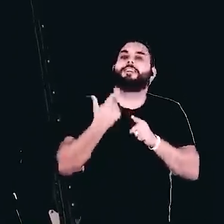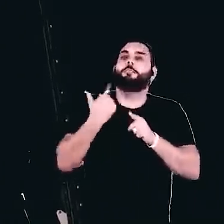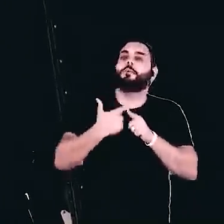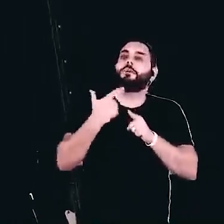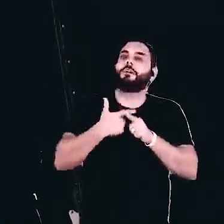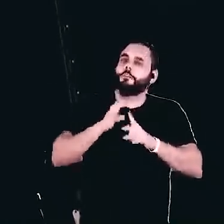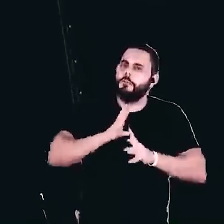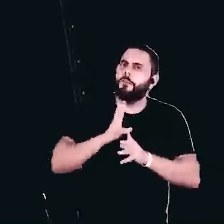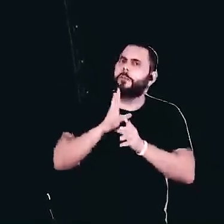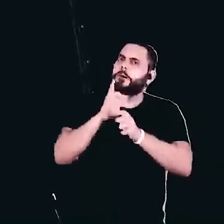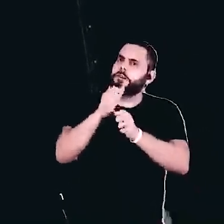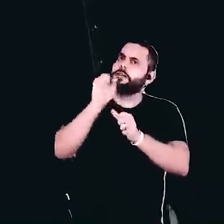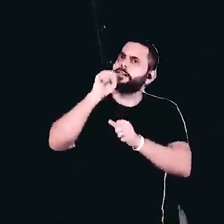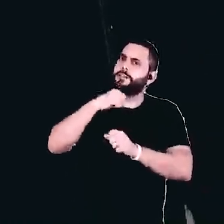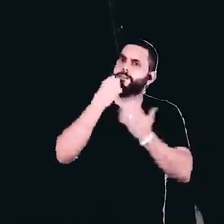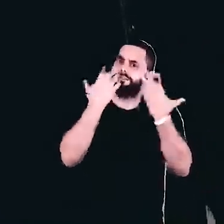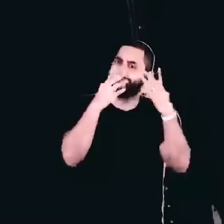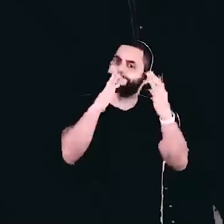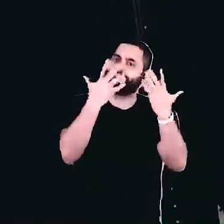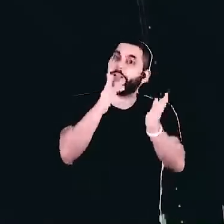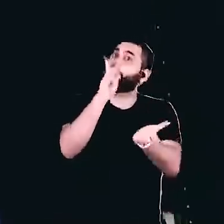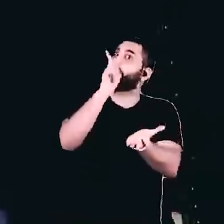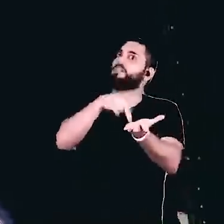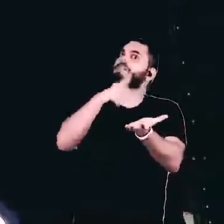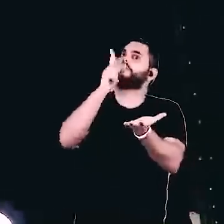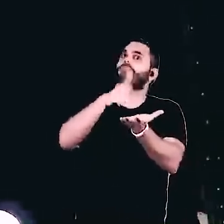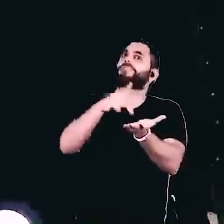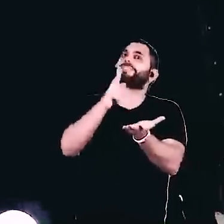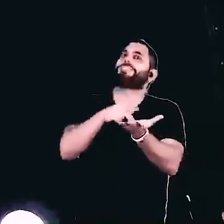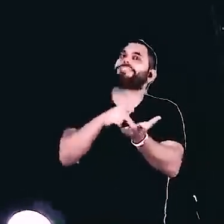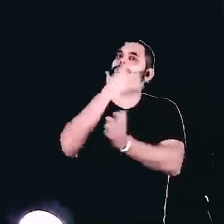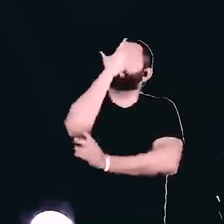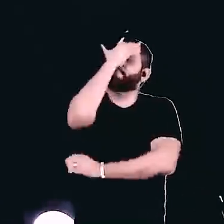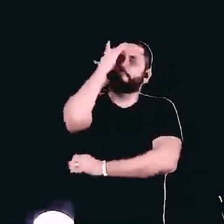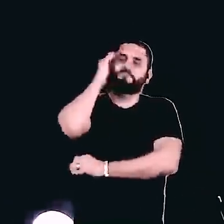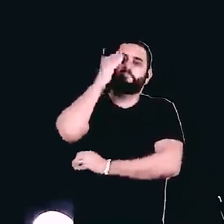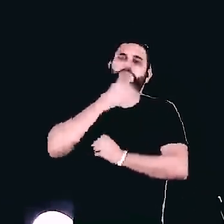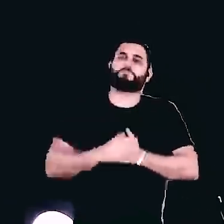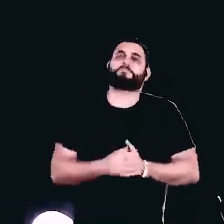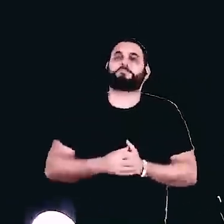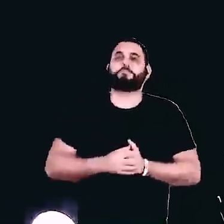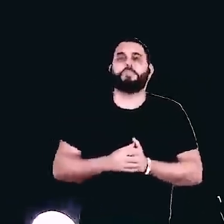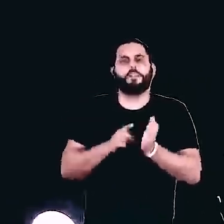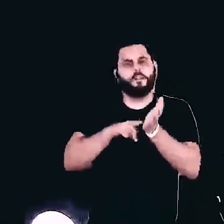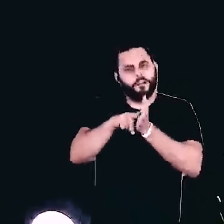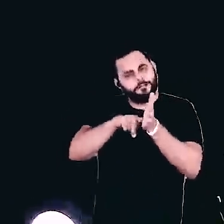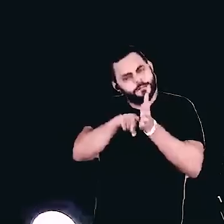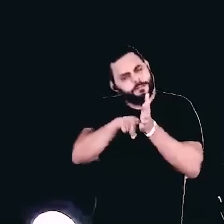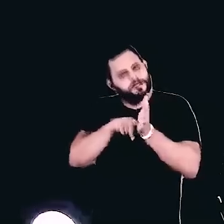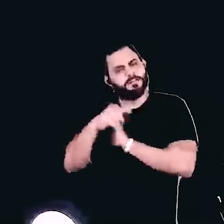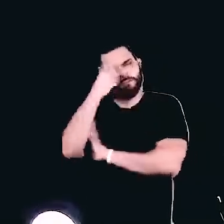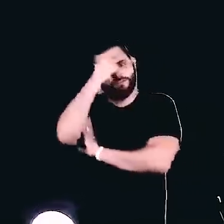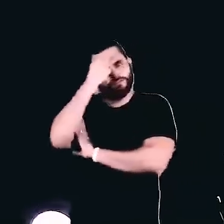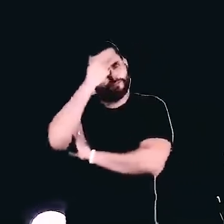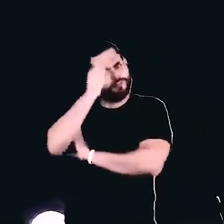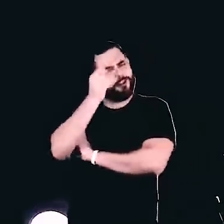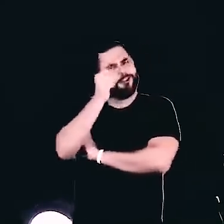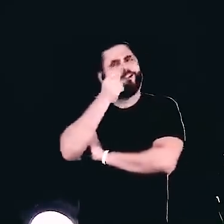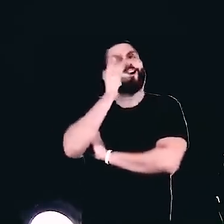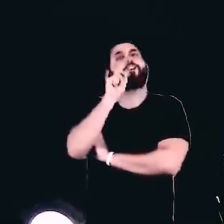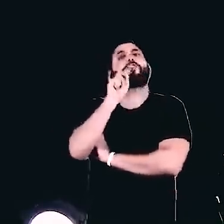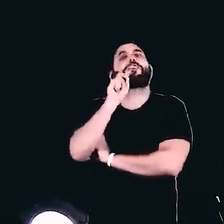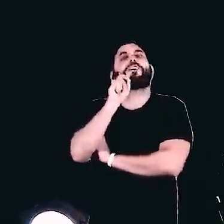poder em elogiar sinceramente as pessoas. Uma pesquisa de Harvard conta que